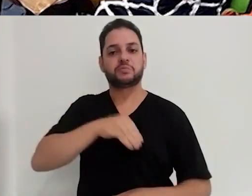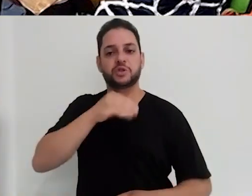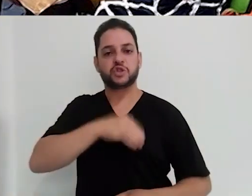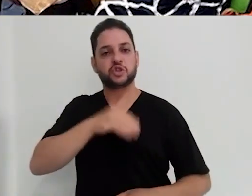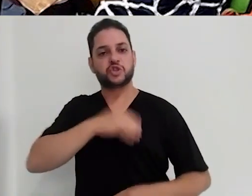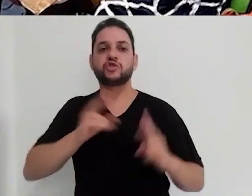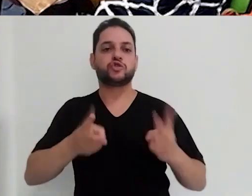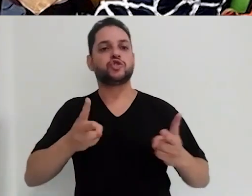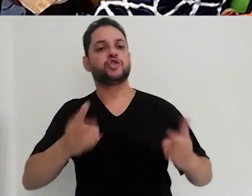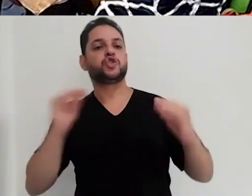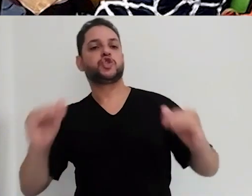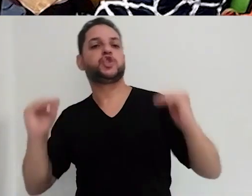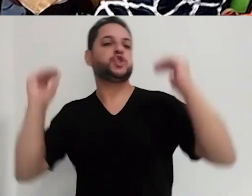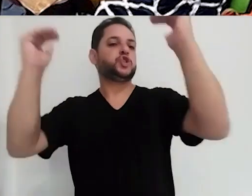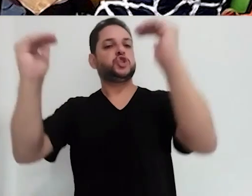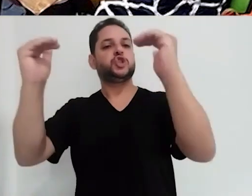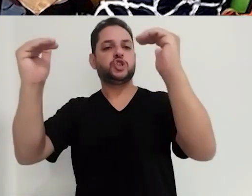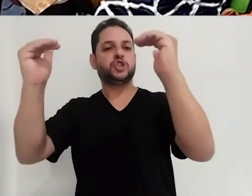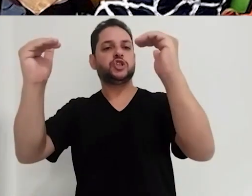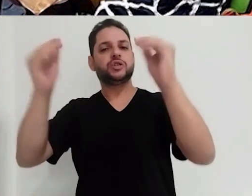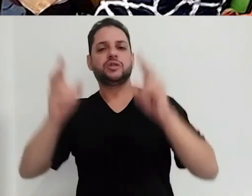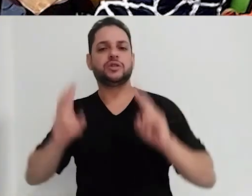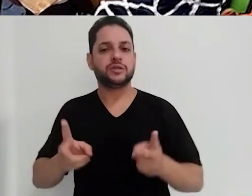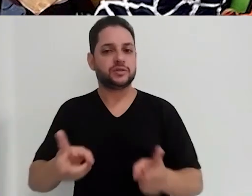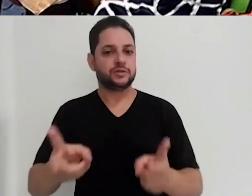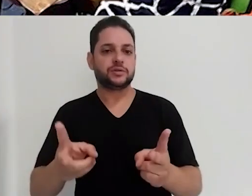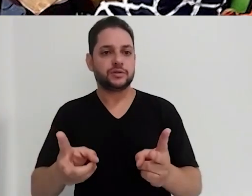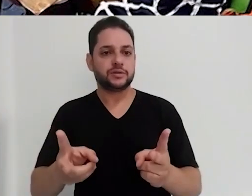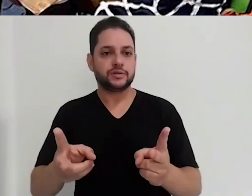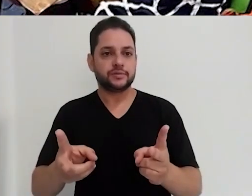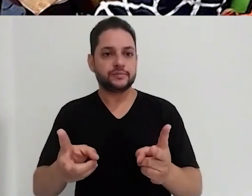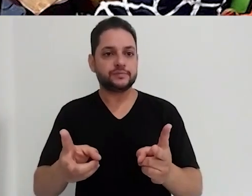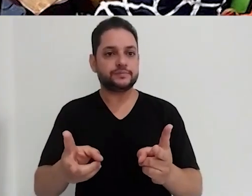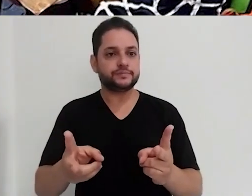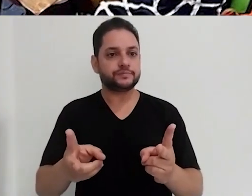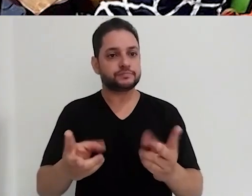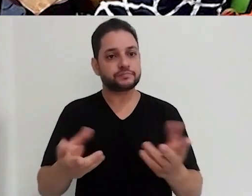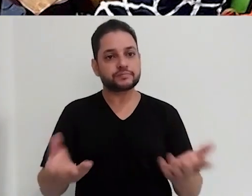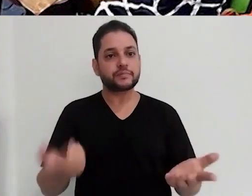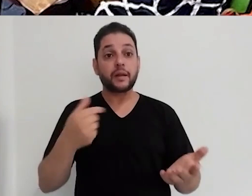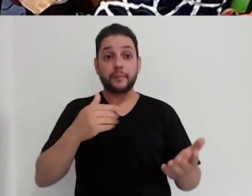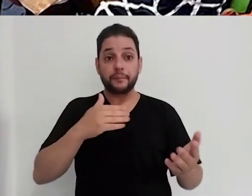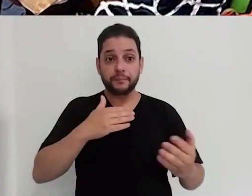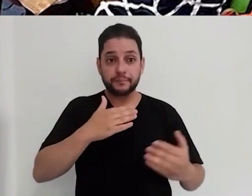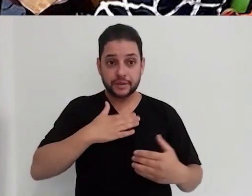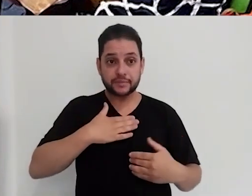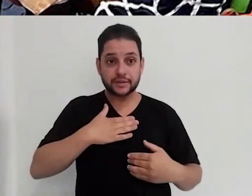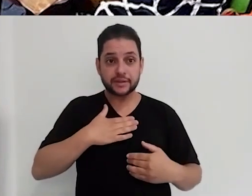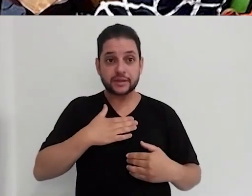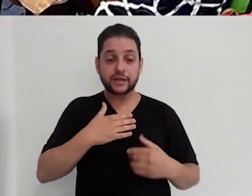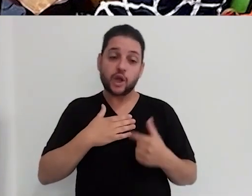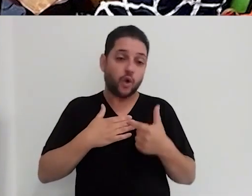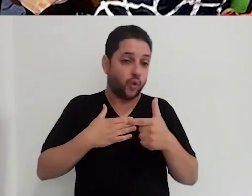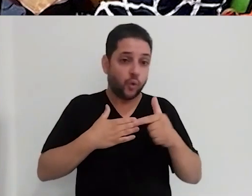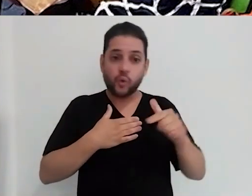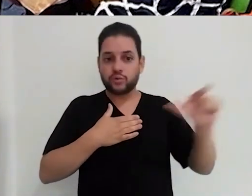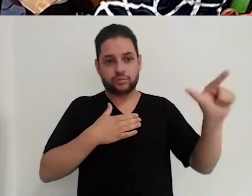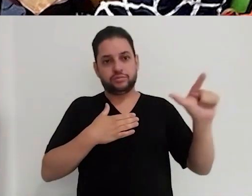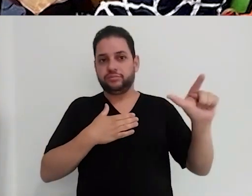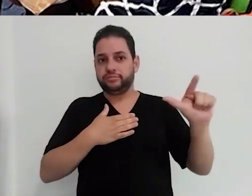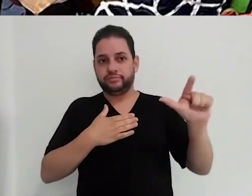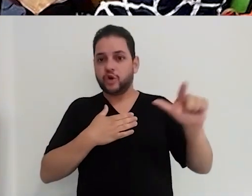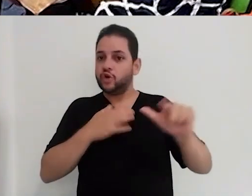general, vai para a reserva, não vai para a reserva, não é isso. Para mim, tem que ser uma outra coisa, um outro tipo de pena. E